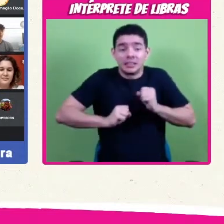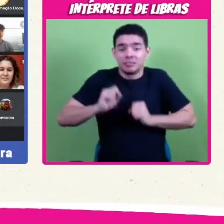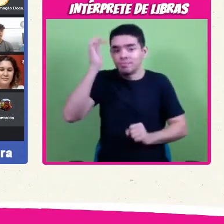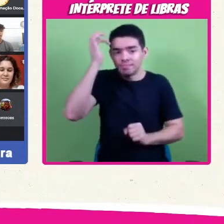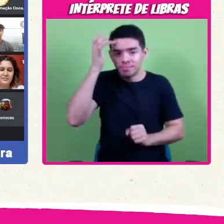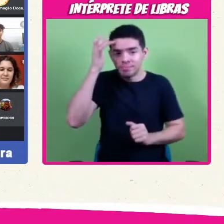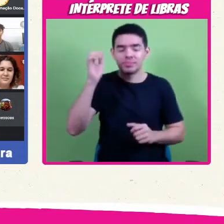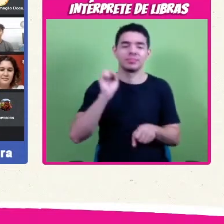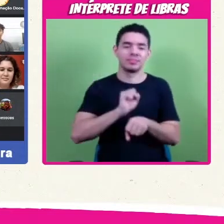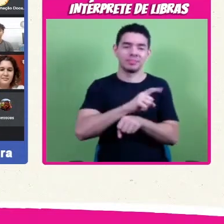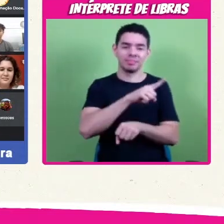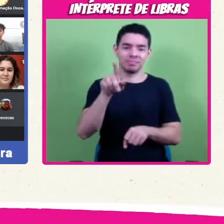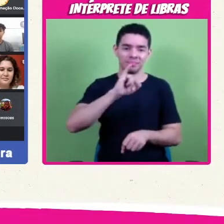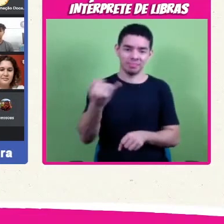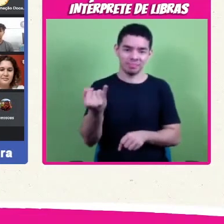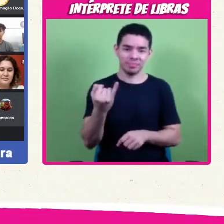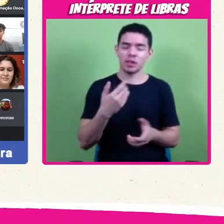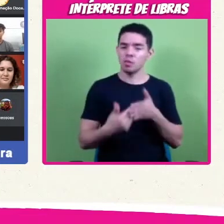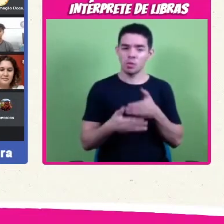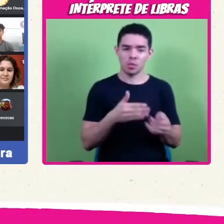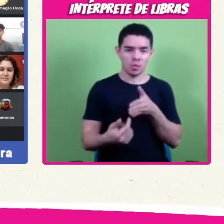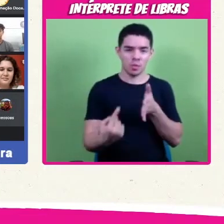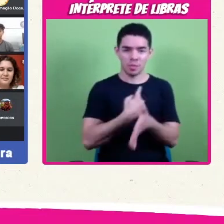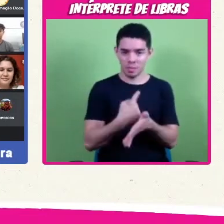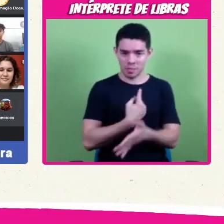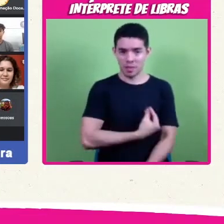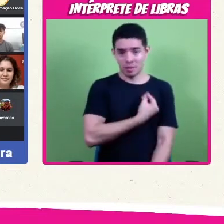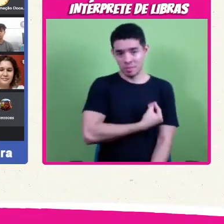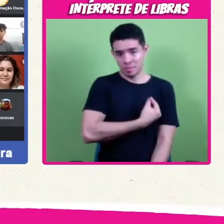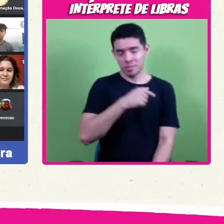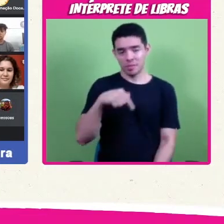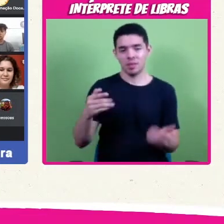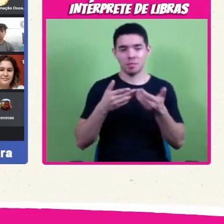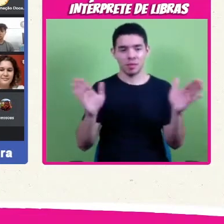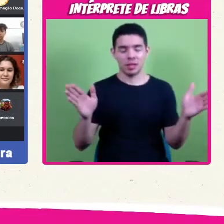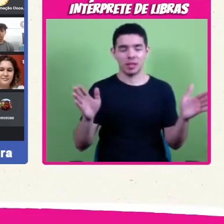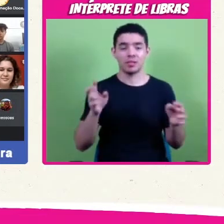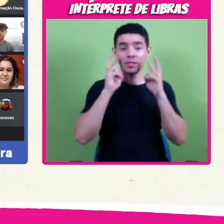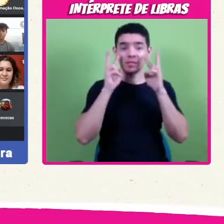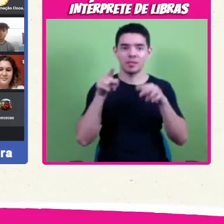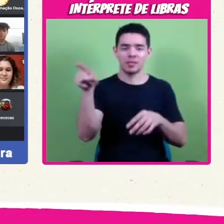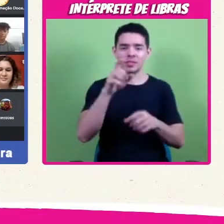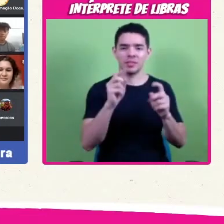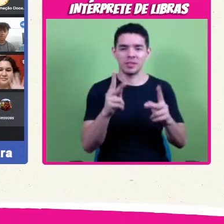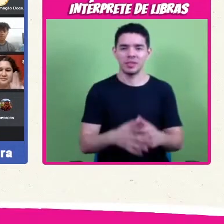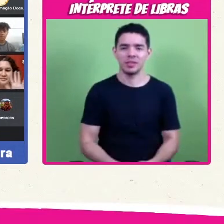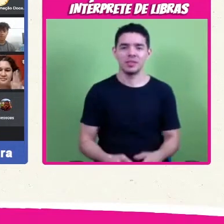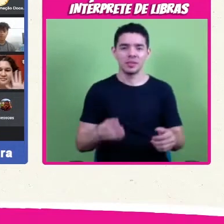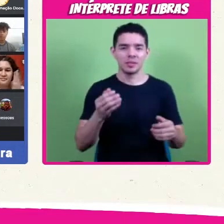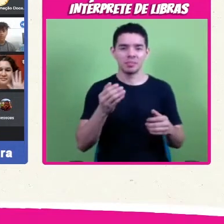tenham aproveitado o máximo e que qualquer pergunta, estamos aqui em aberto para ouvir vocês, tá bom? Um beijo.